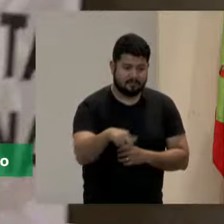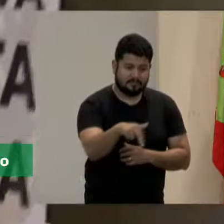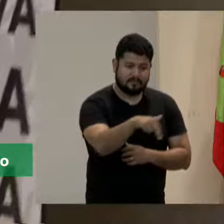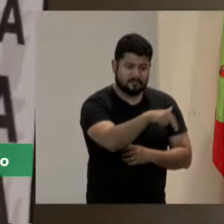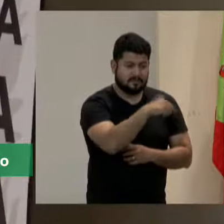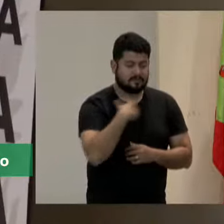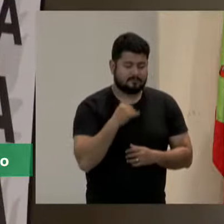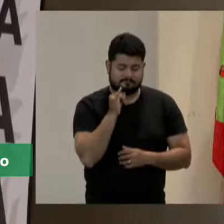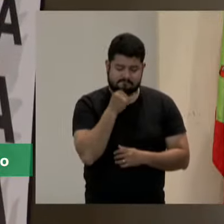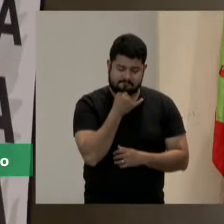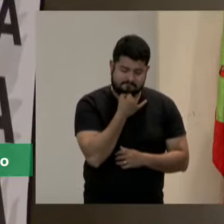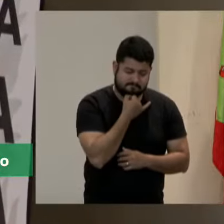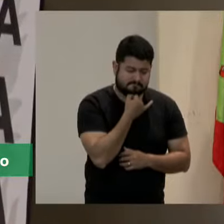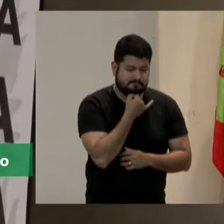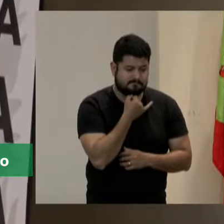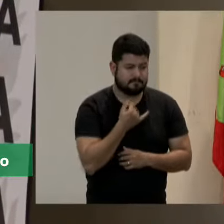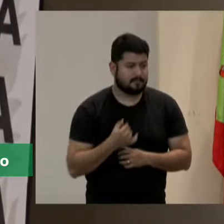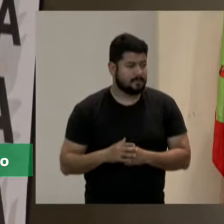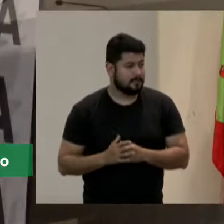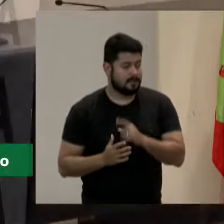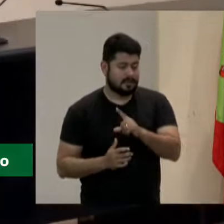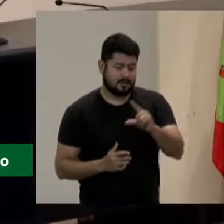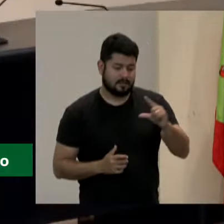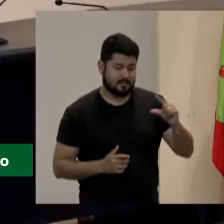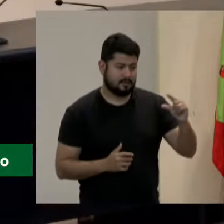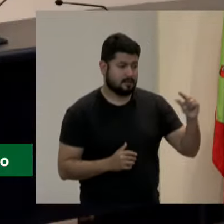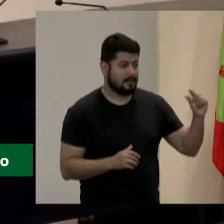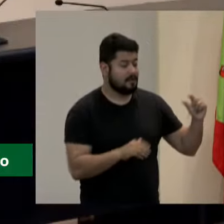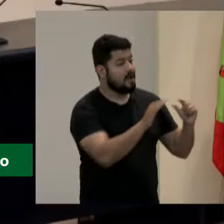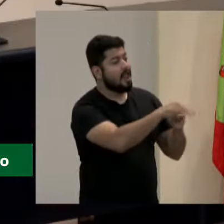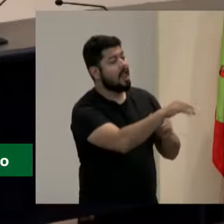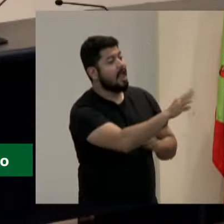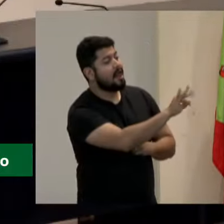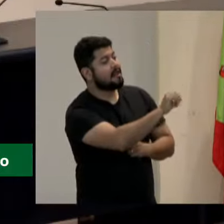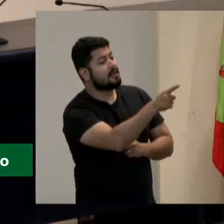fiquei triste e ia-me embora.